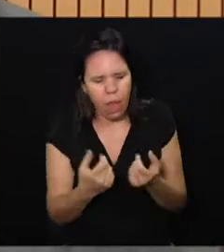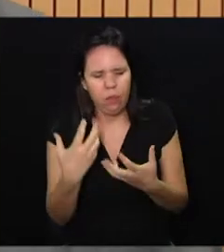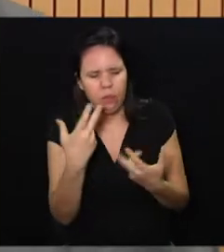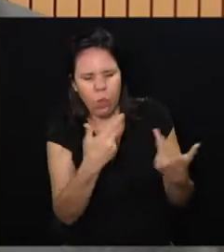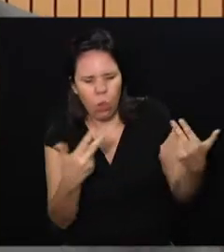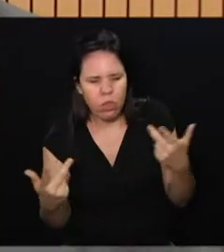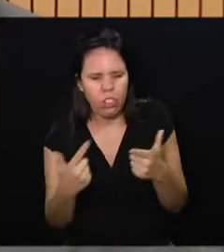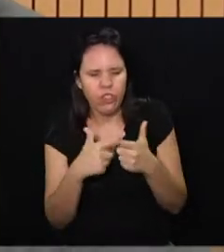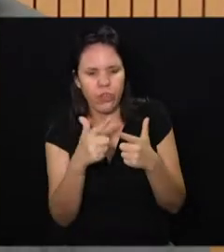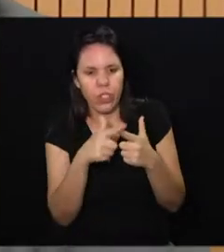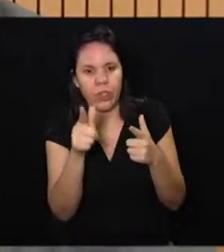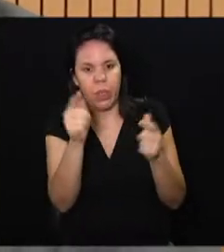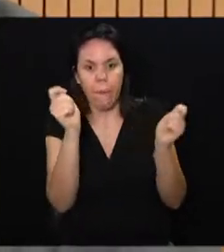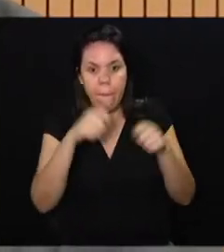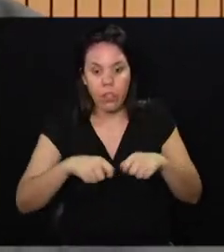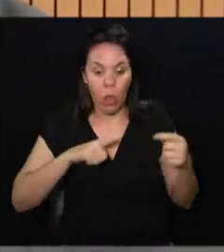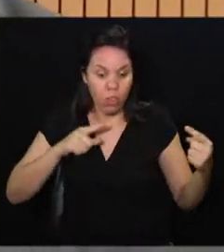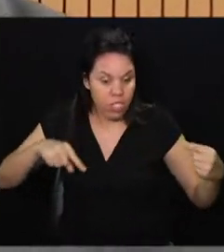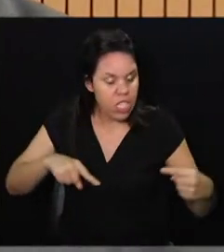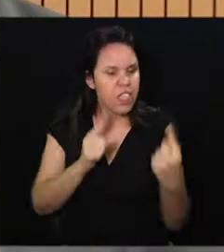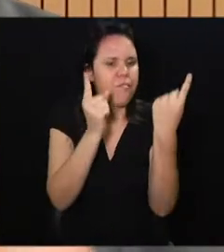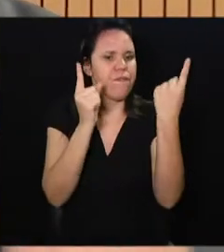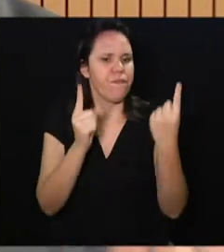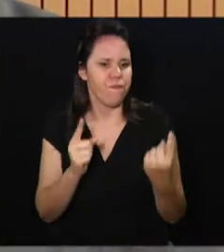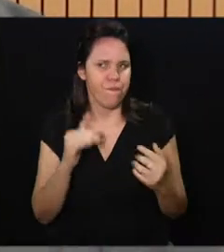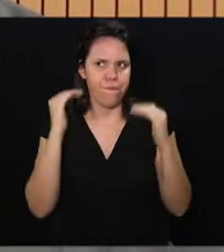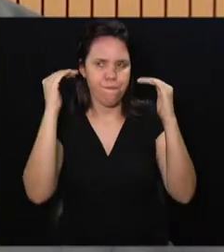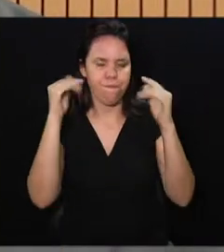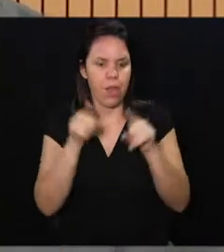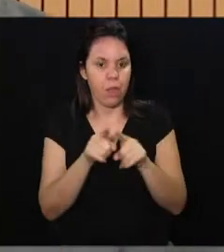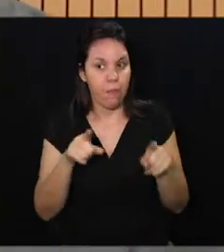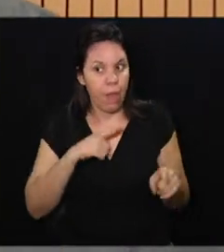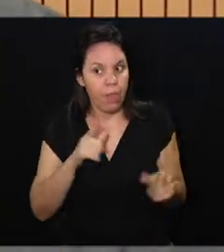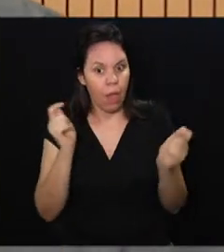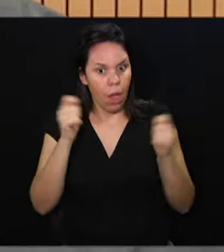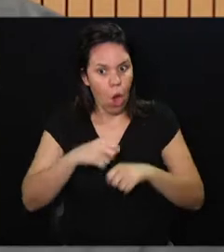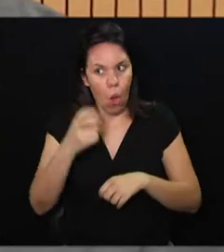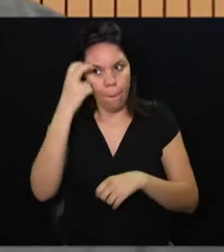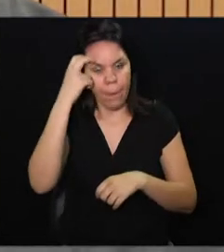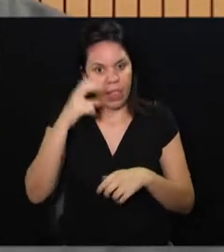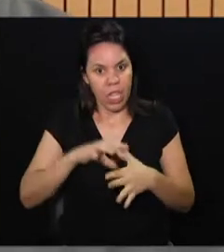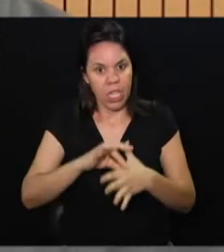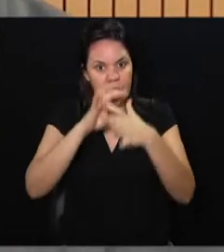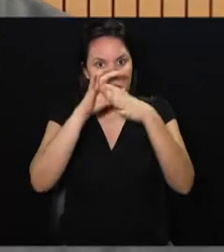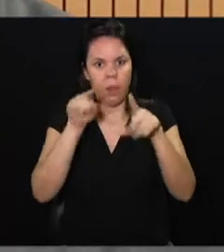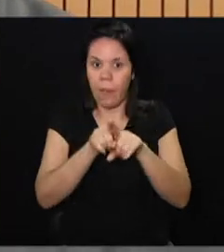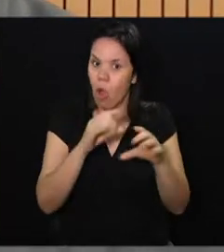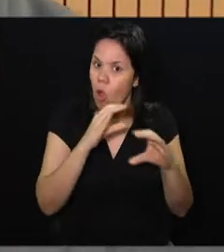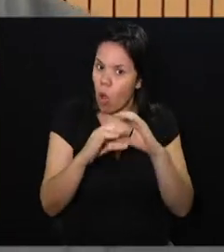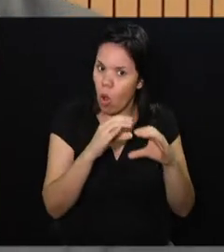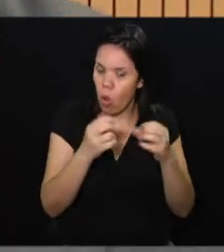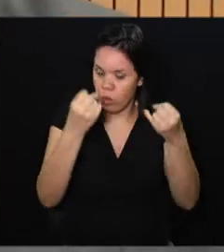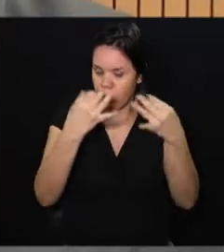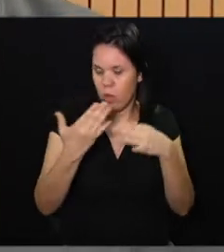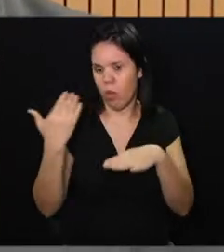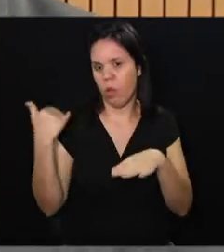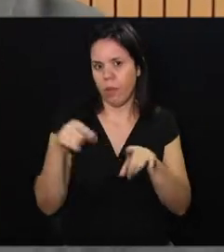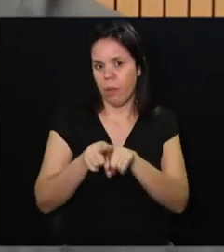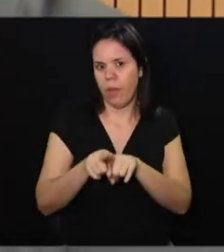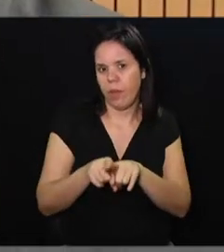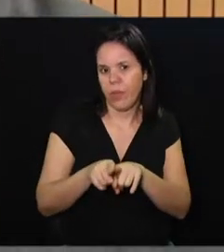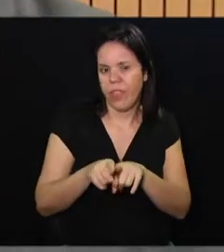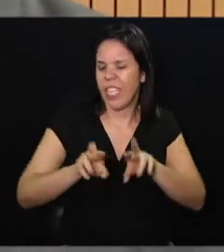que permitem você ter um desafio maior. A competência da liderança, até mesmo a comunicação, como nós comentamos aqui. Então, são